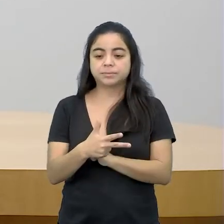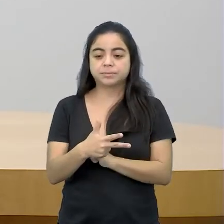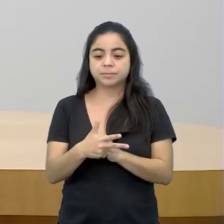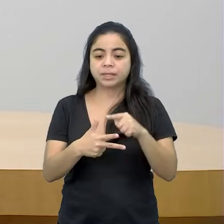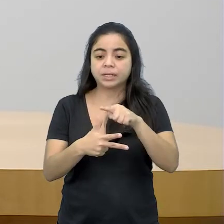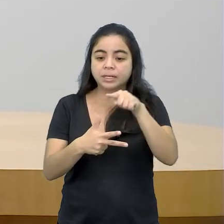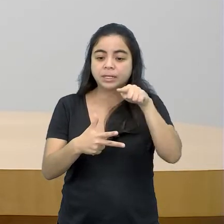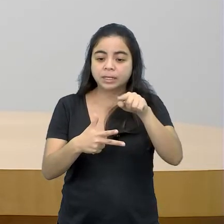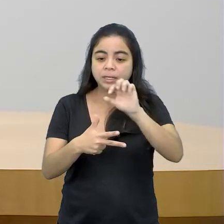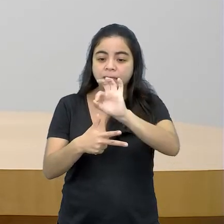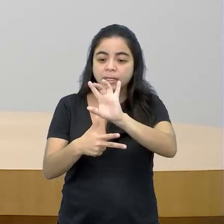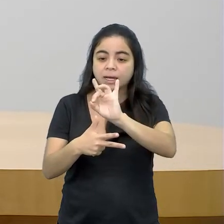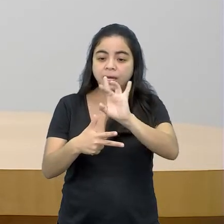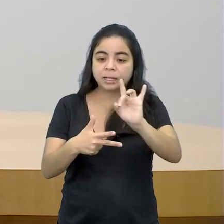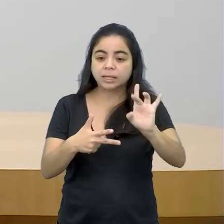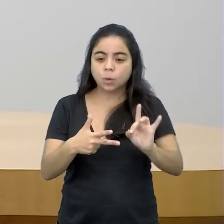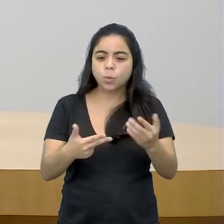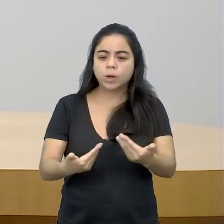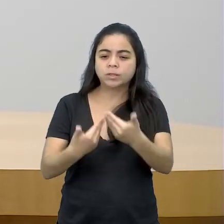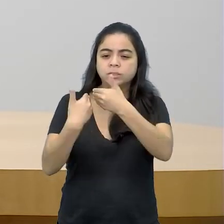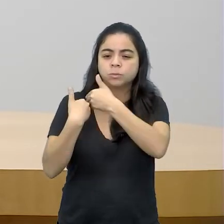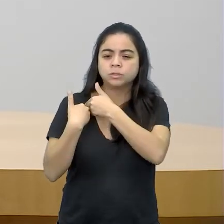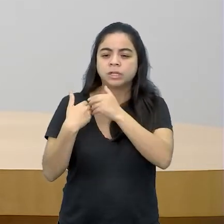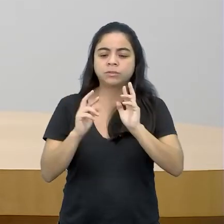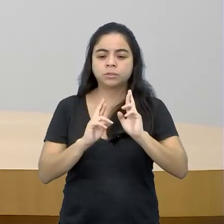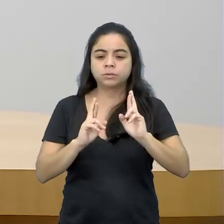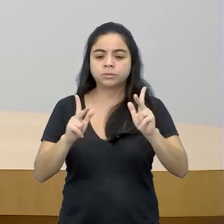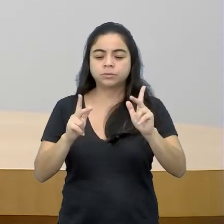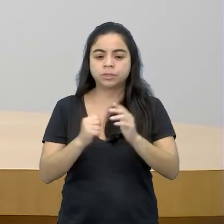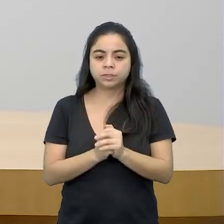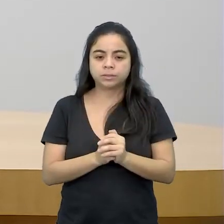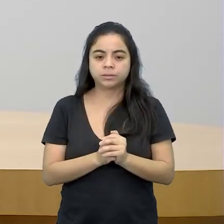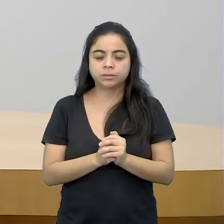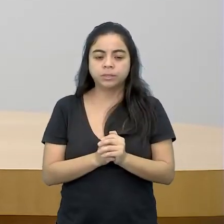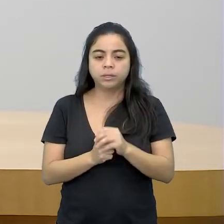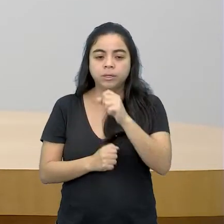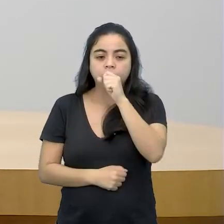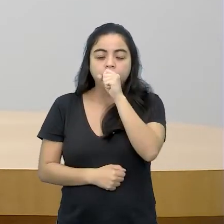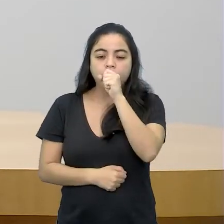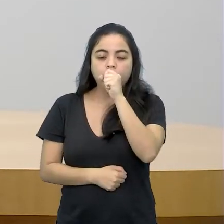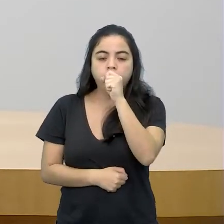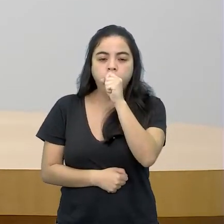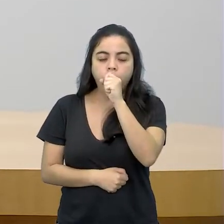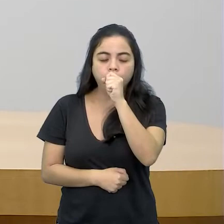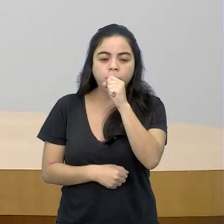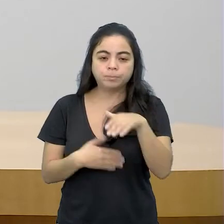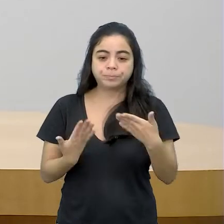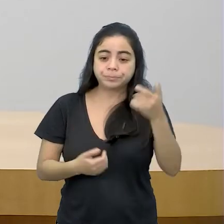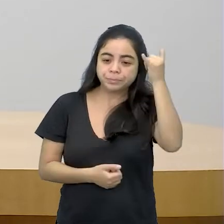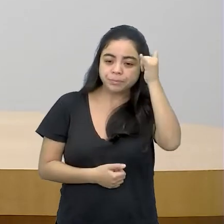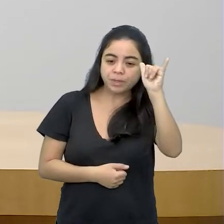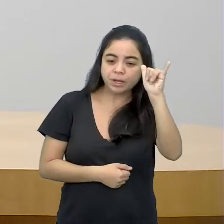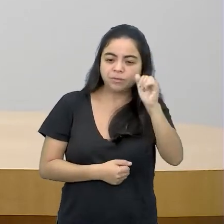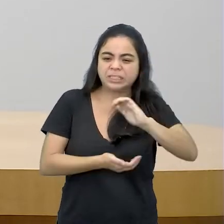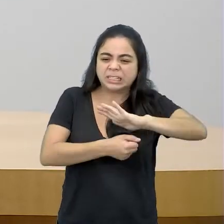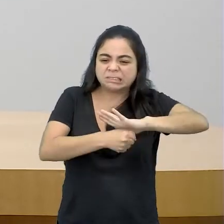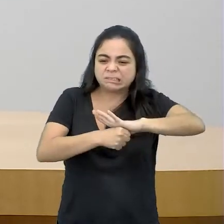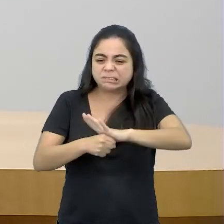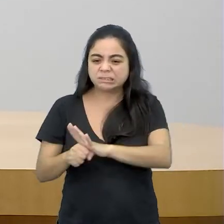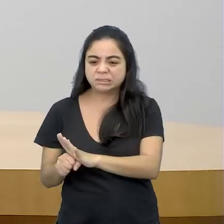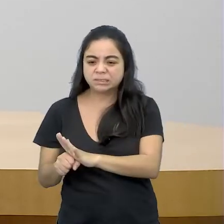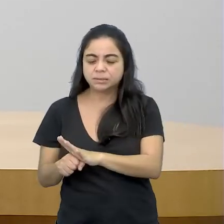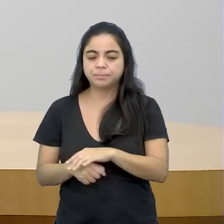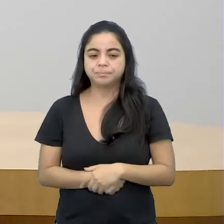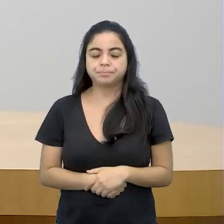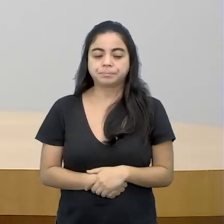para si a atribuição, a responsabilidade de fiscalizar as outras, justamente para evitar excesso excessos de poder.